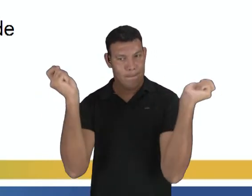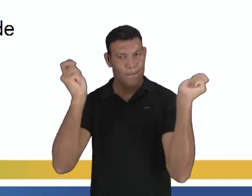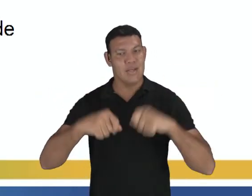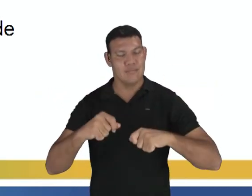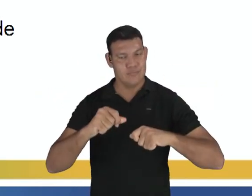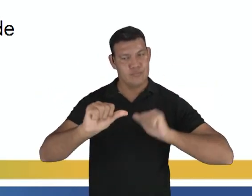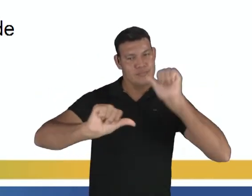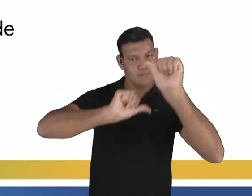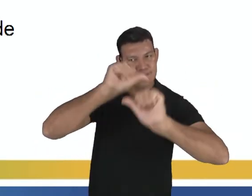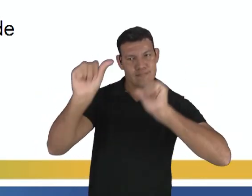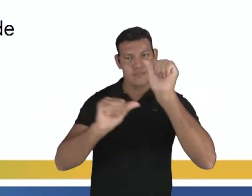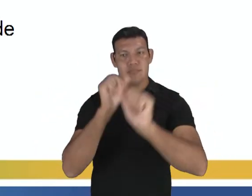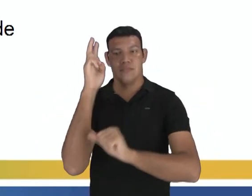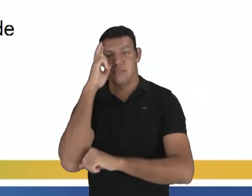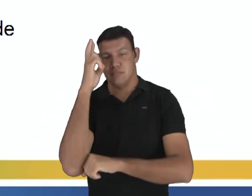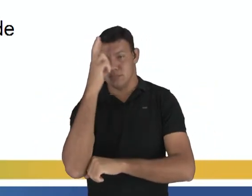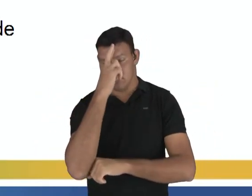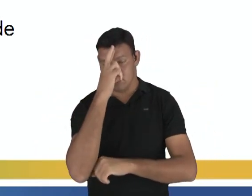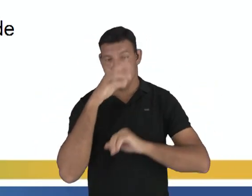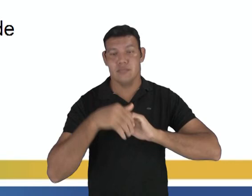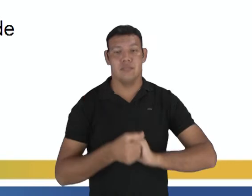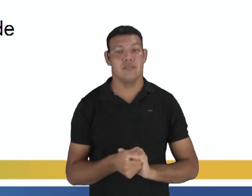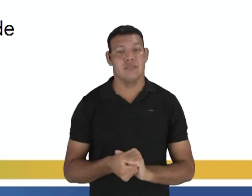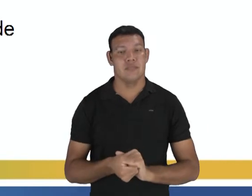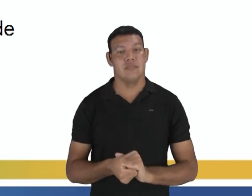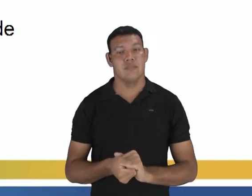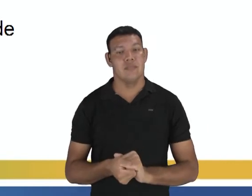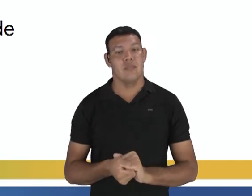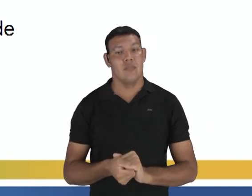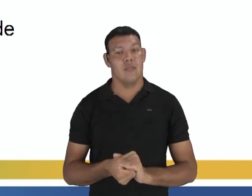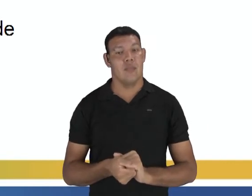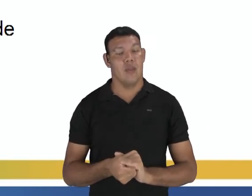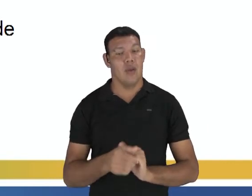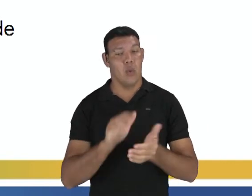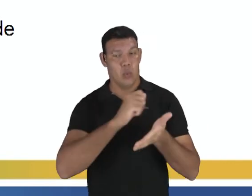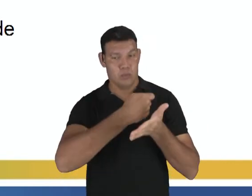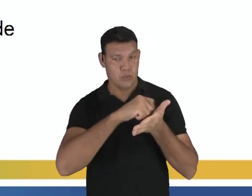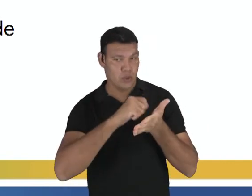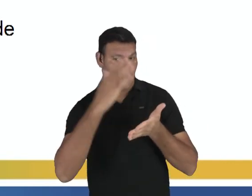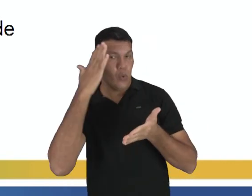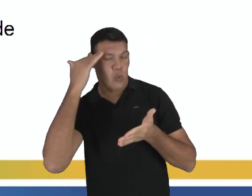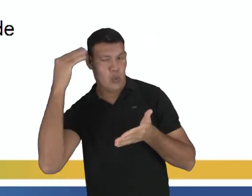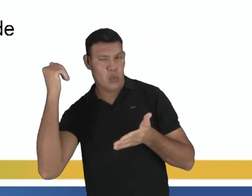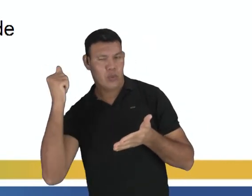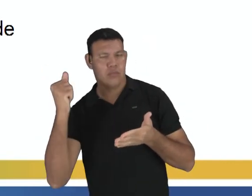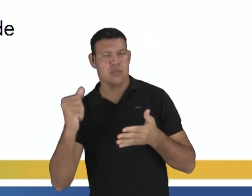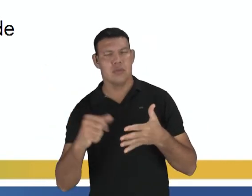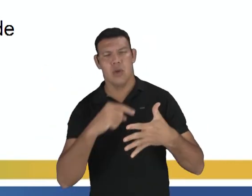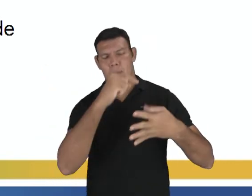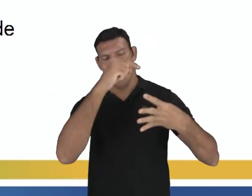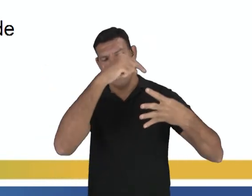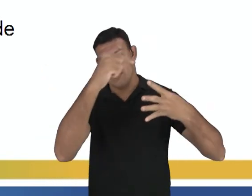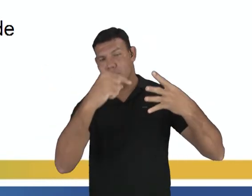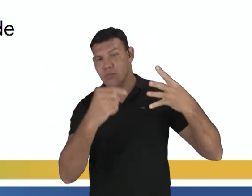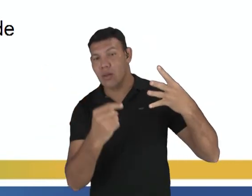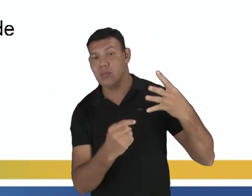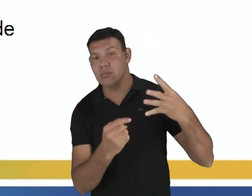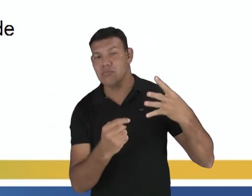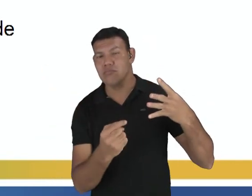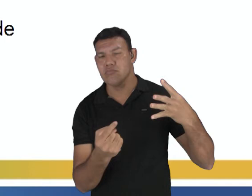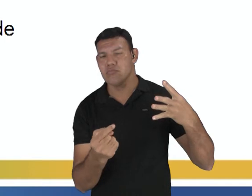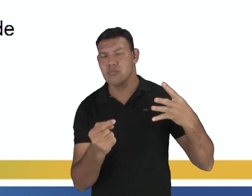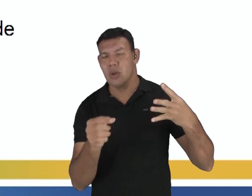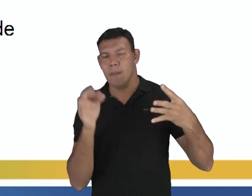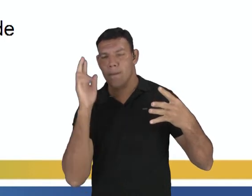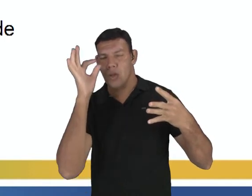a história. Assim sendo, para o referido autor, em qual das opções se evidencia